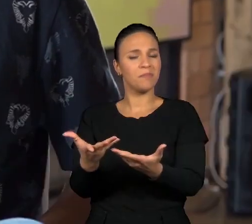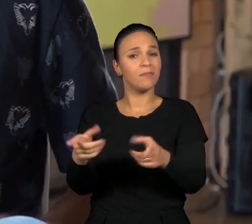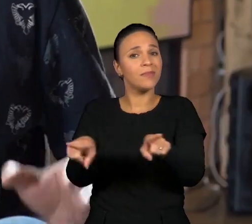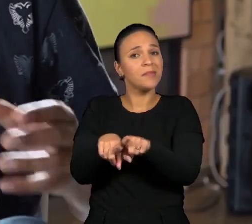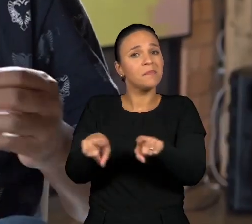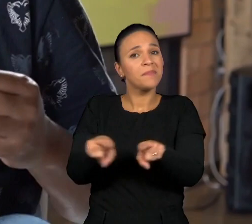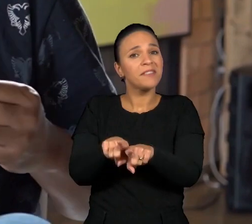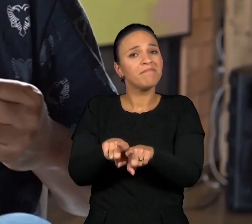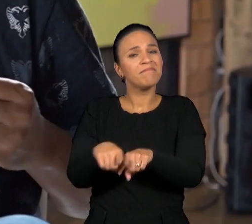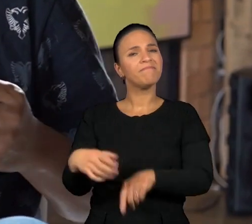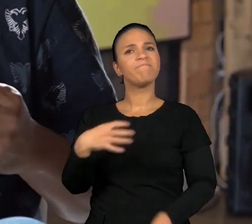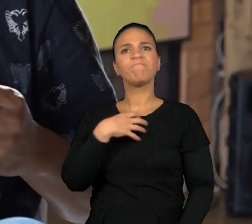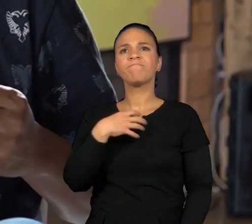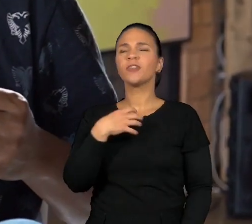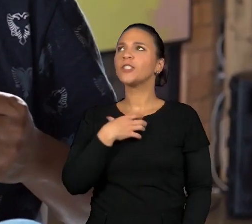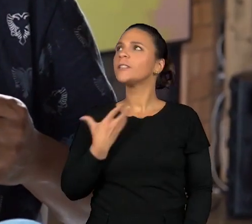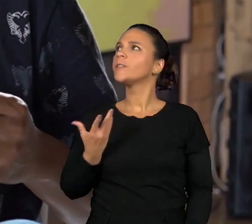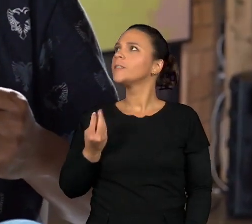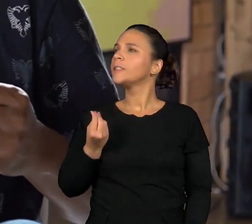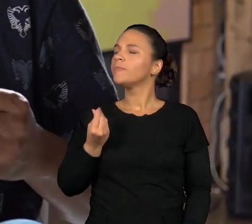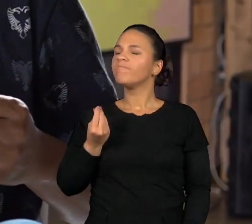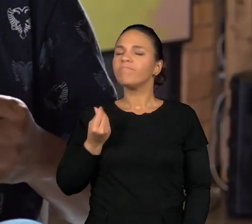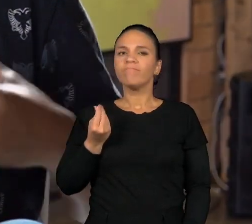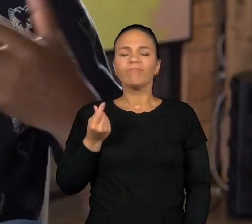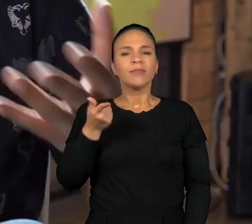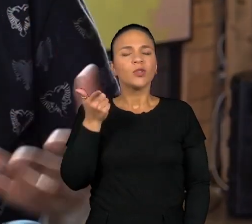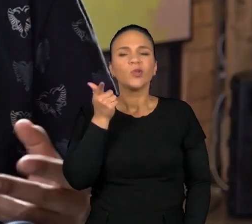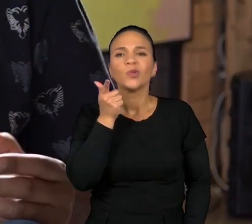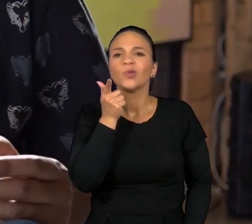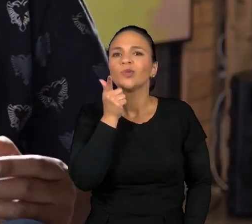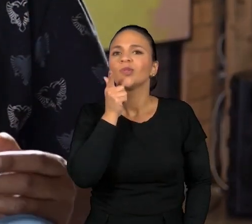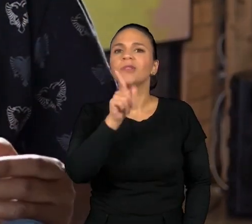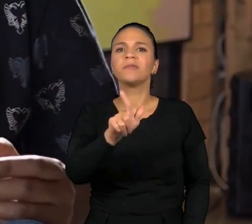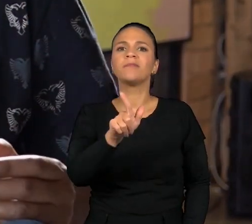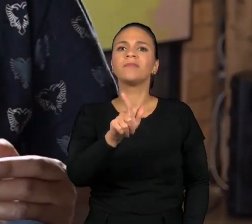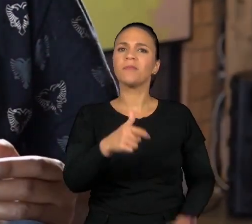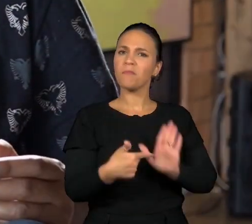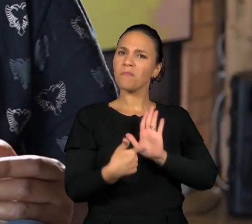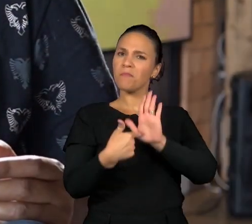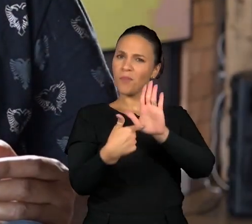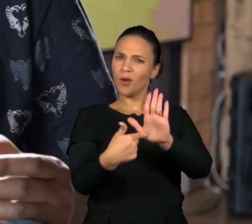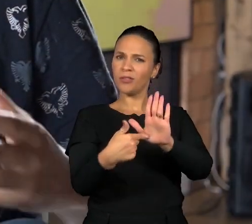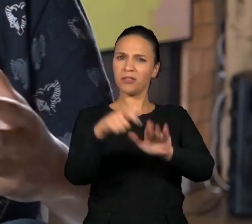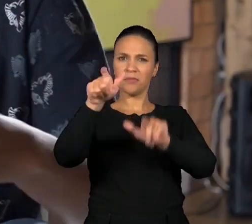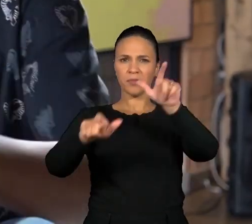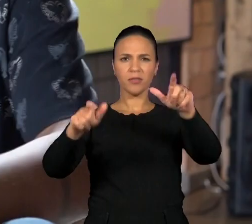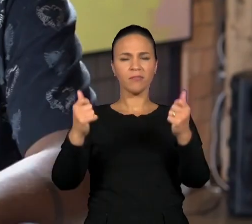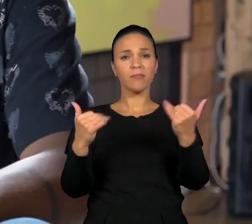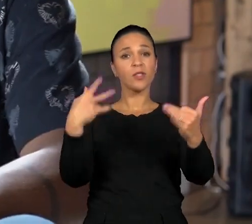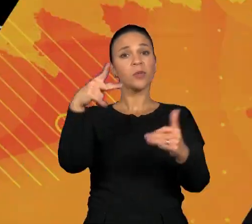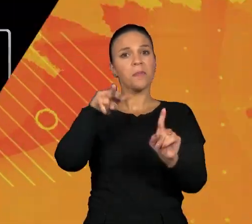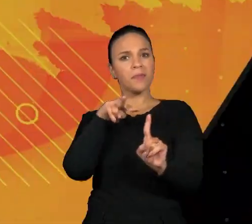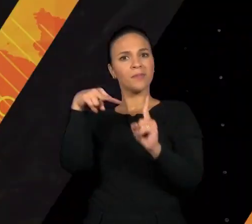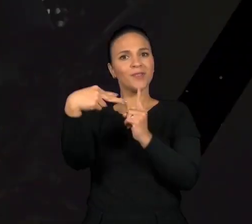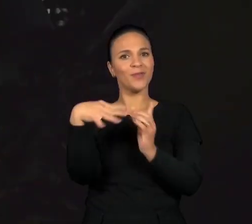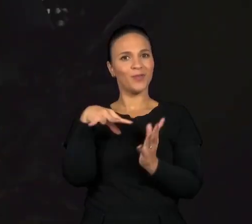também forma de você estar mostrando para o público a sua visão de mundo,